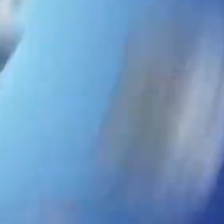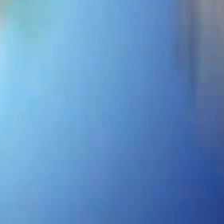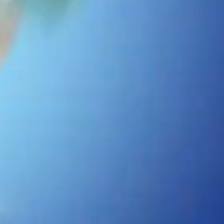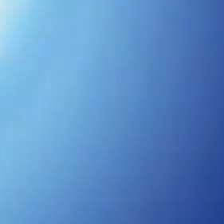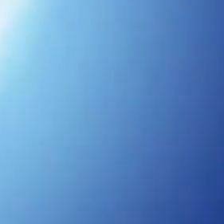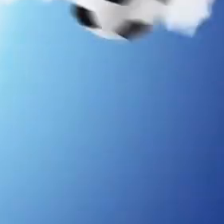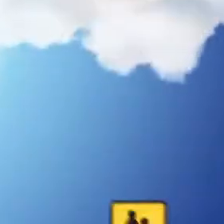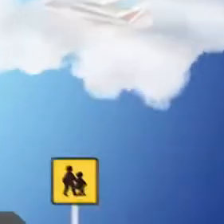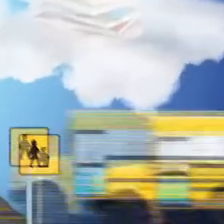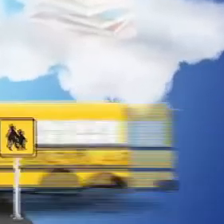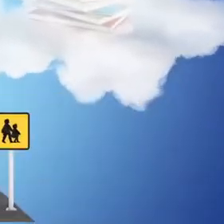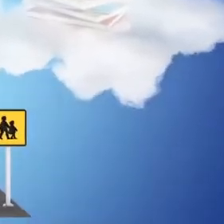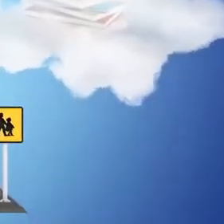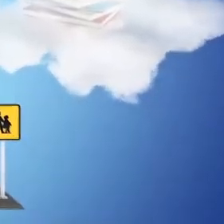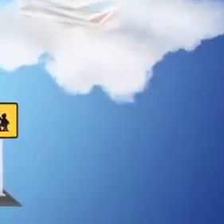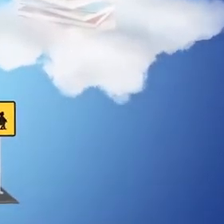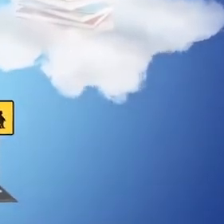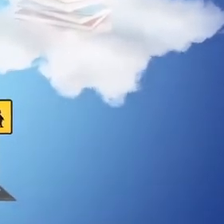Tchau.